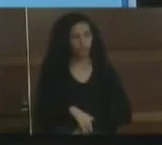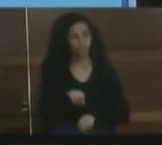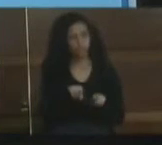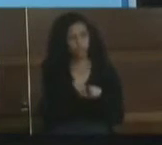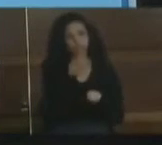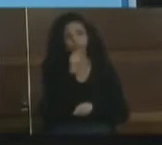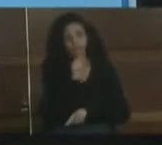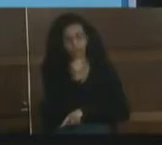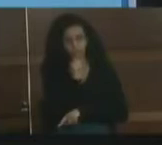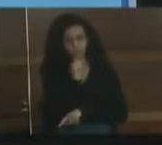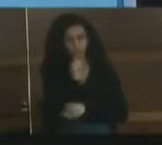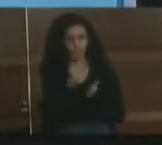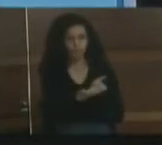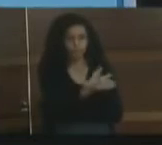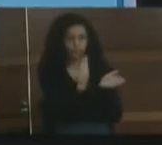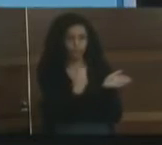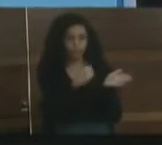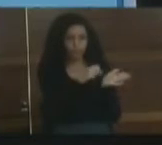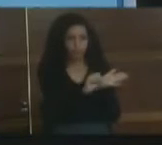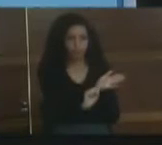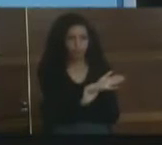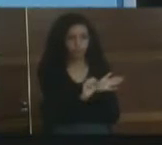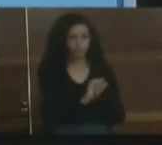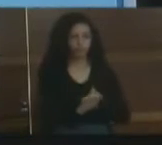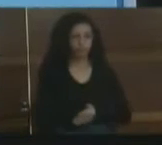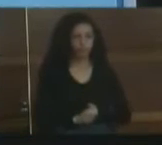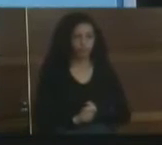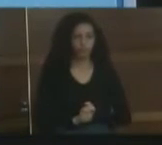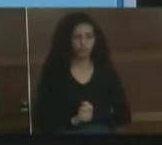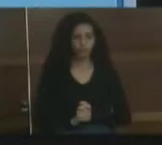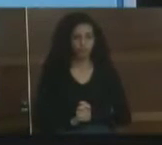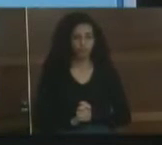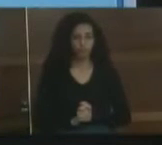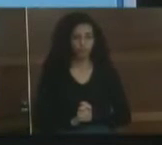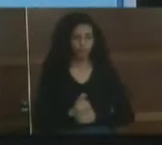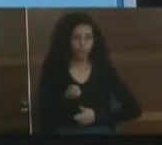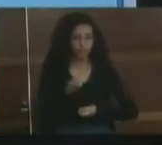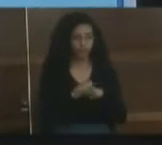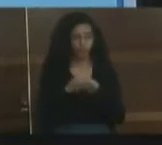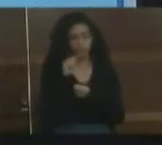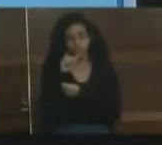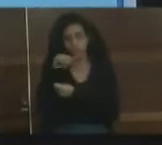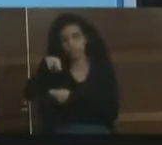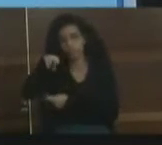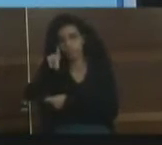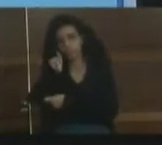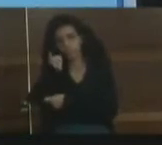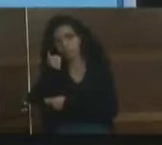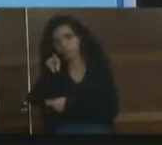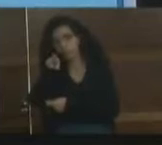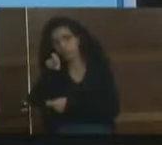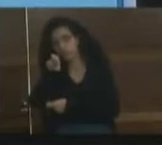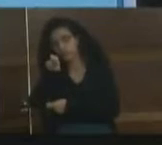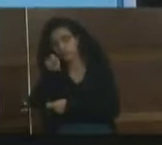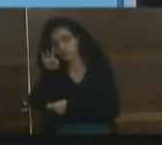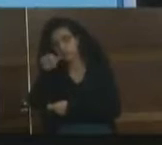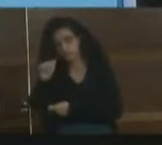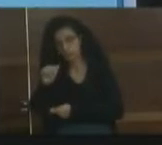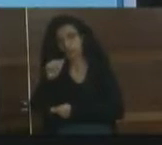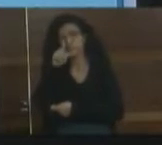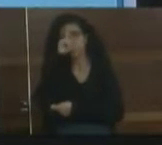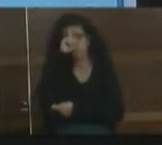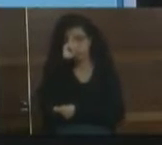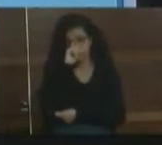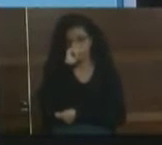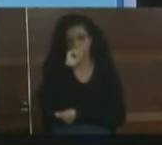municipal do idoso página 8 e aí citação indireta a fundação